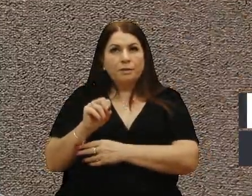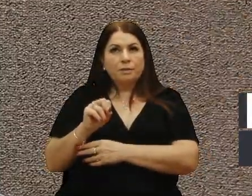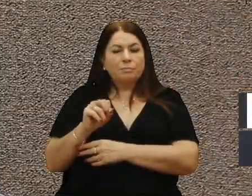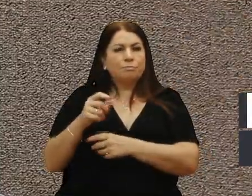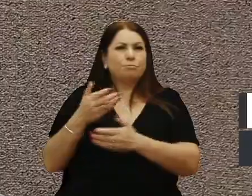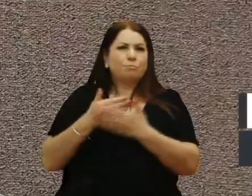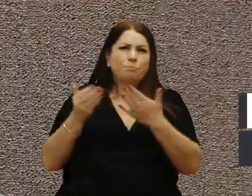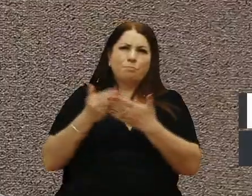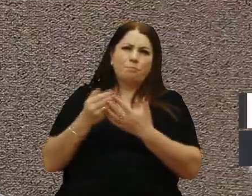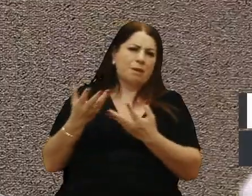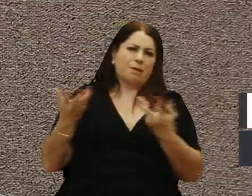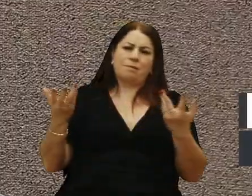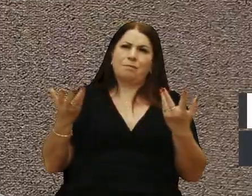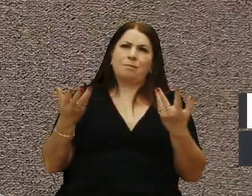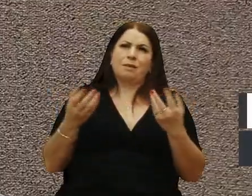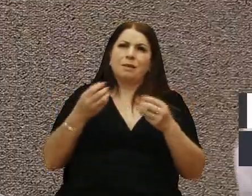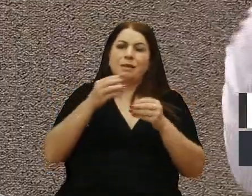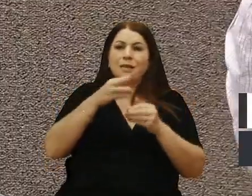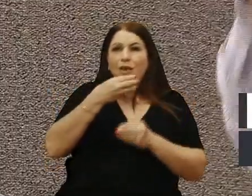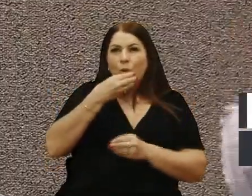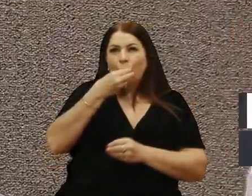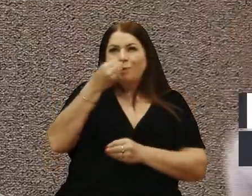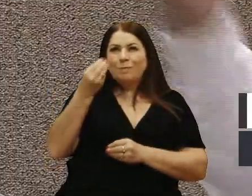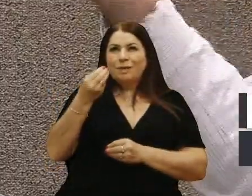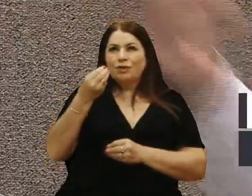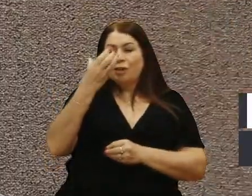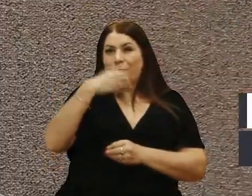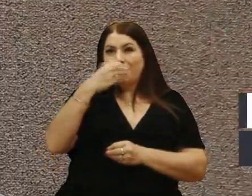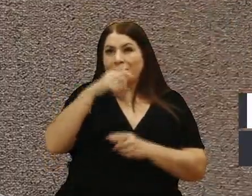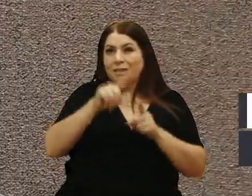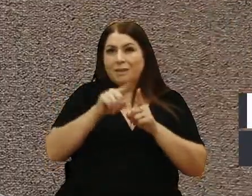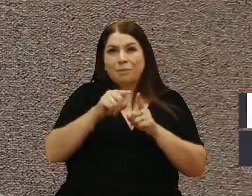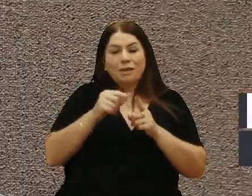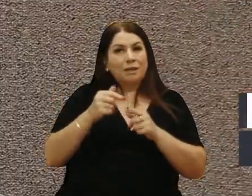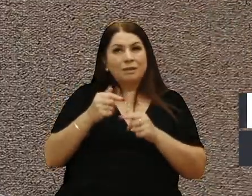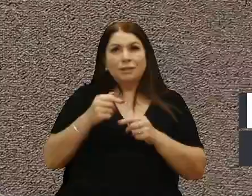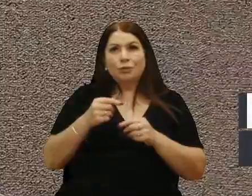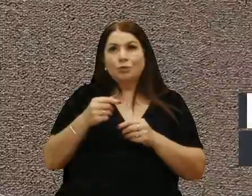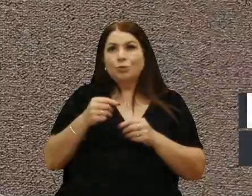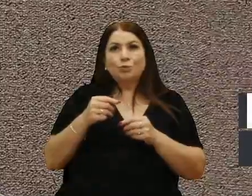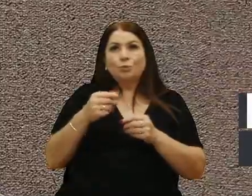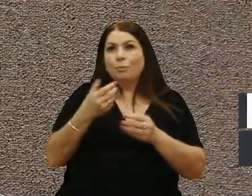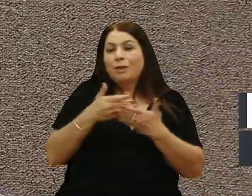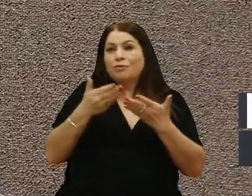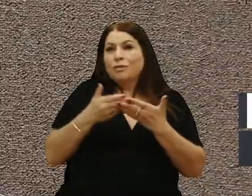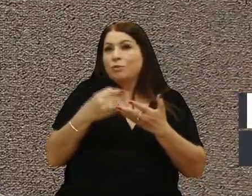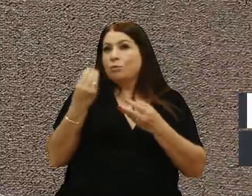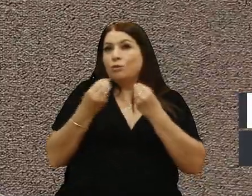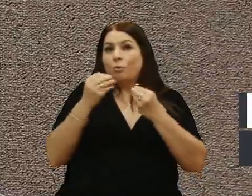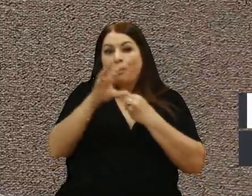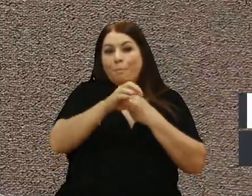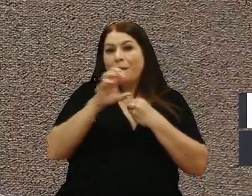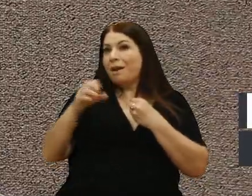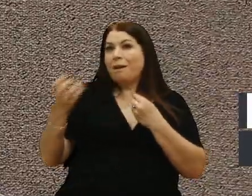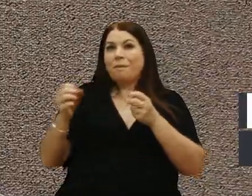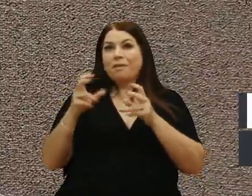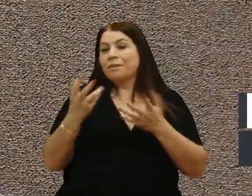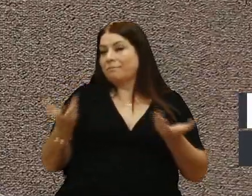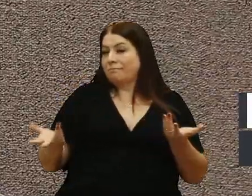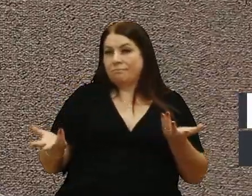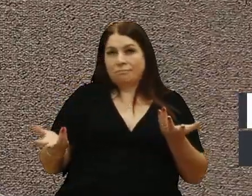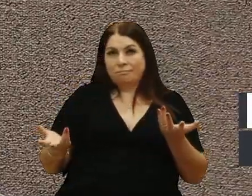grande perda nas ameixas, e as maçãs também já estão tudo machucadas, não vai ter como colher. E